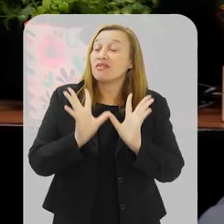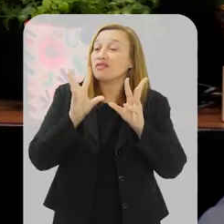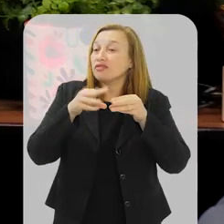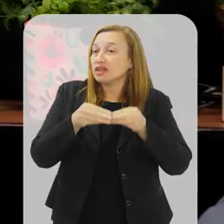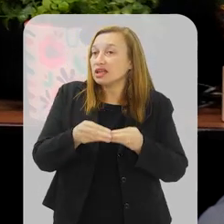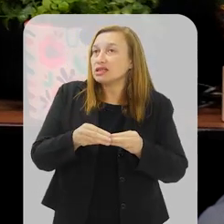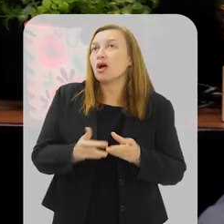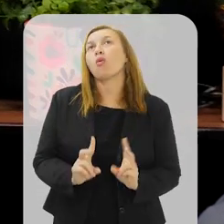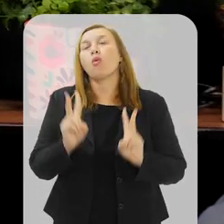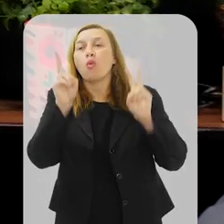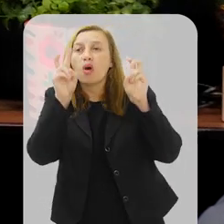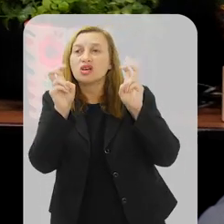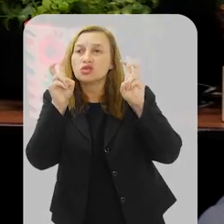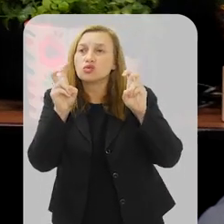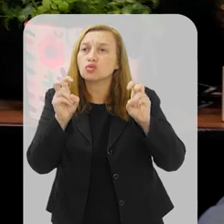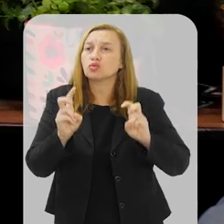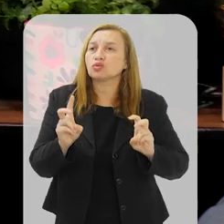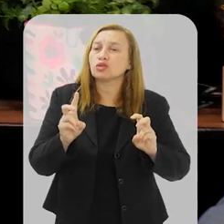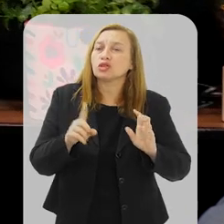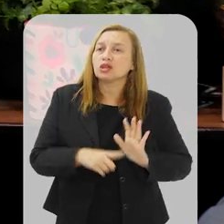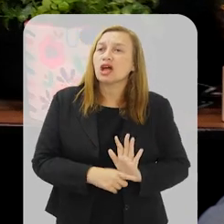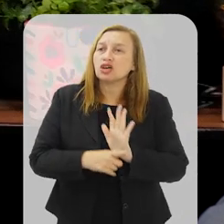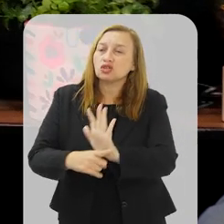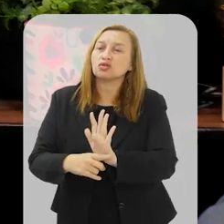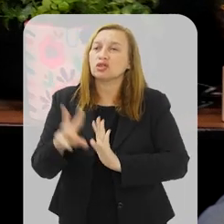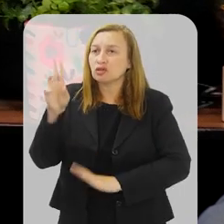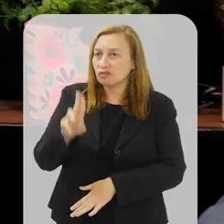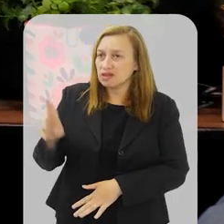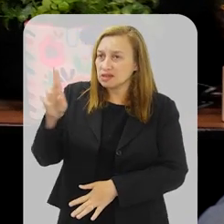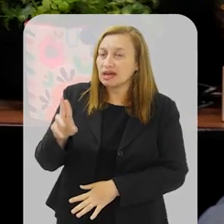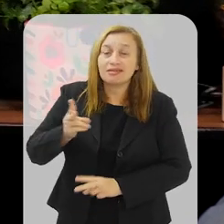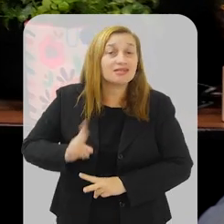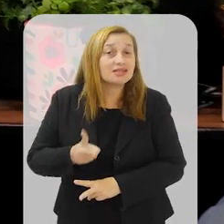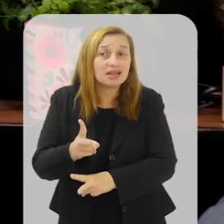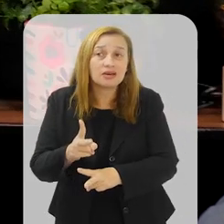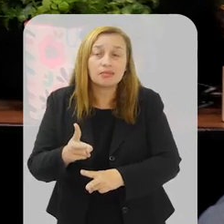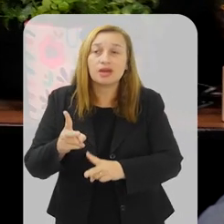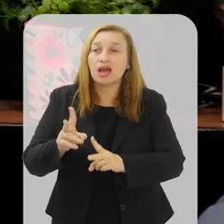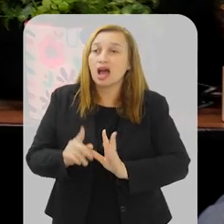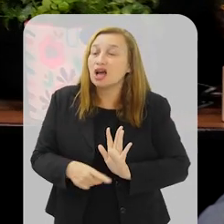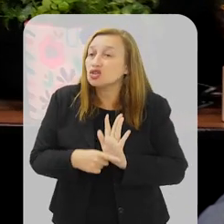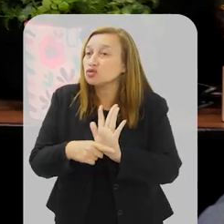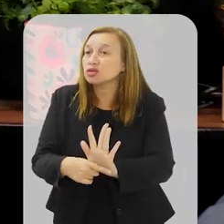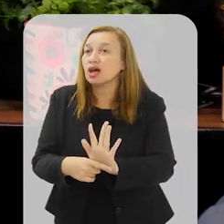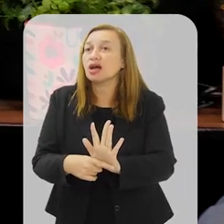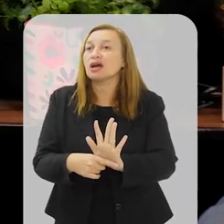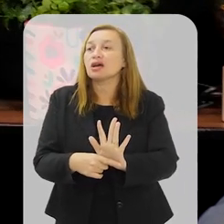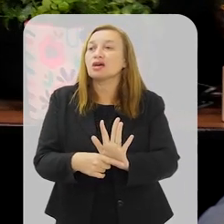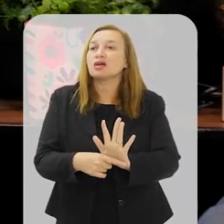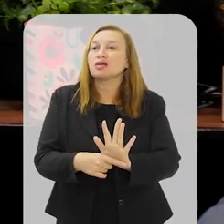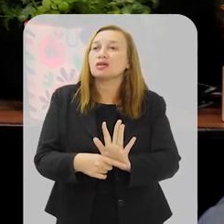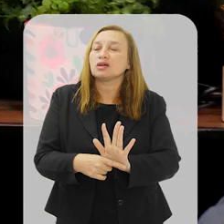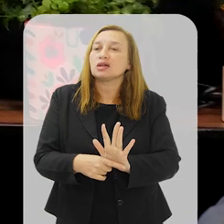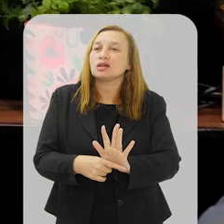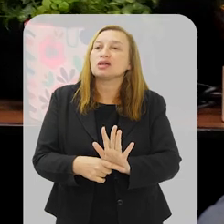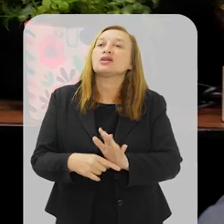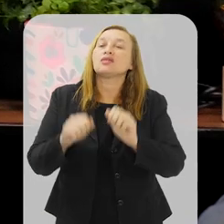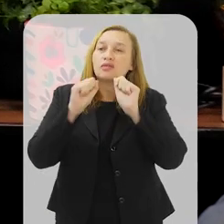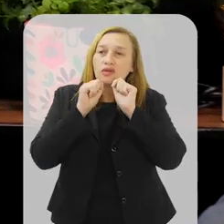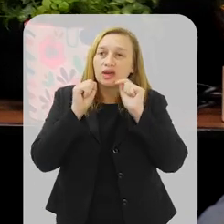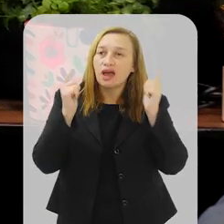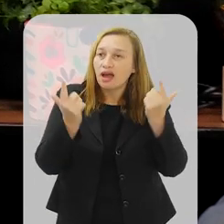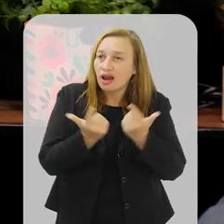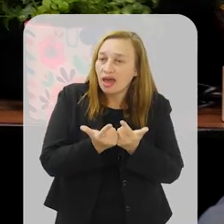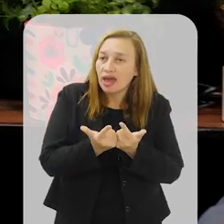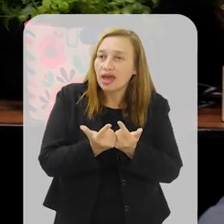dessa forma e para fechar a questão da contribuição da universidade é sempre contribuir com aquilo com